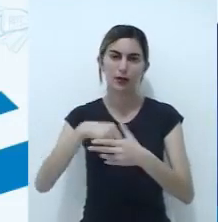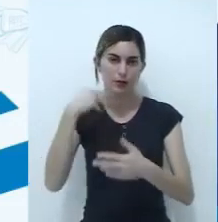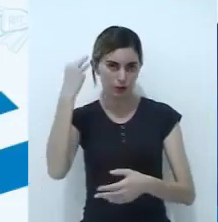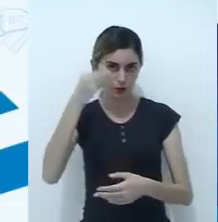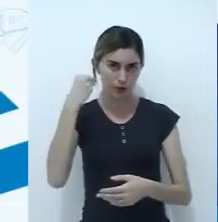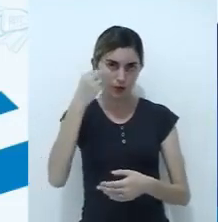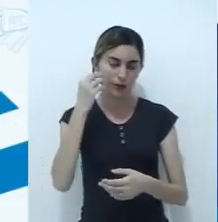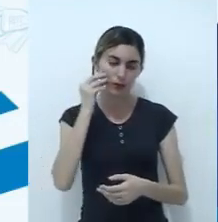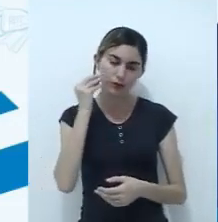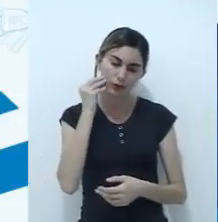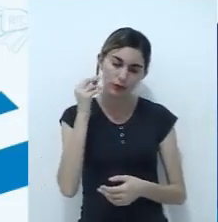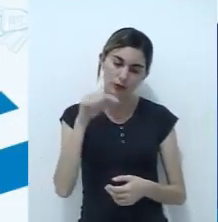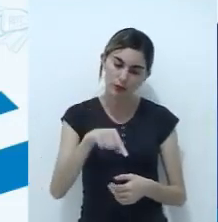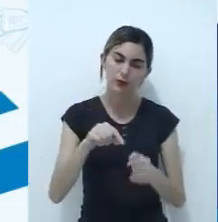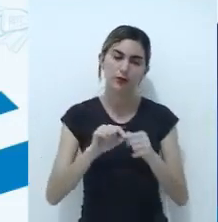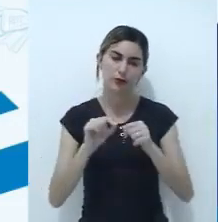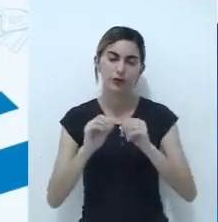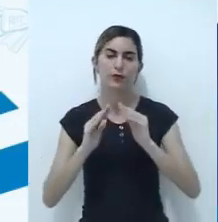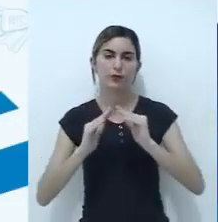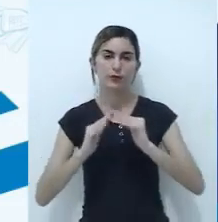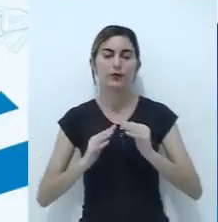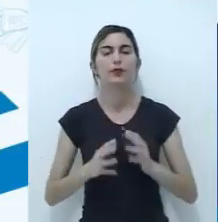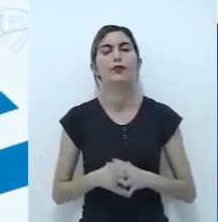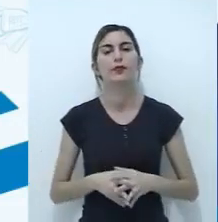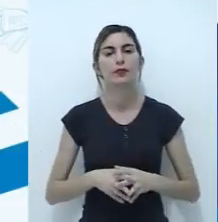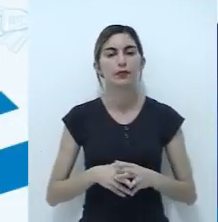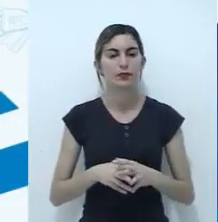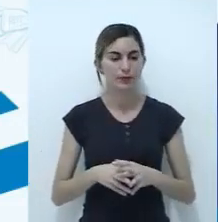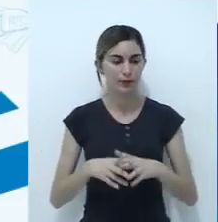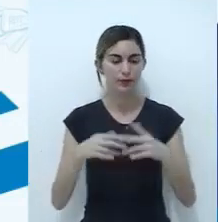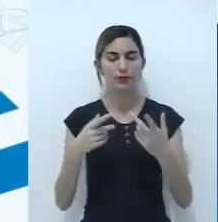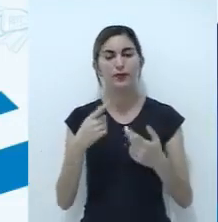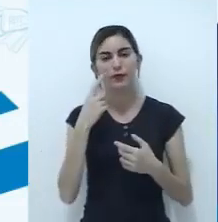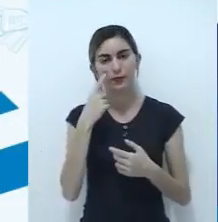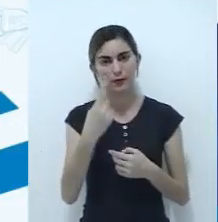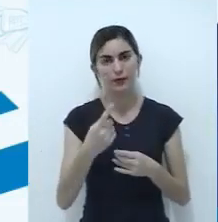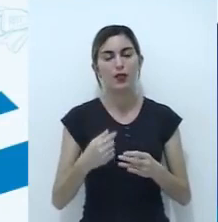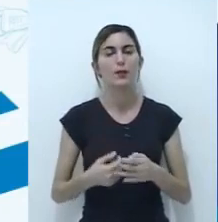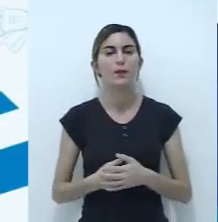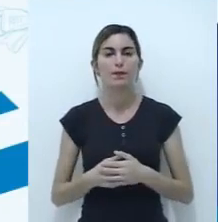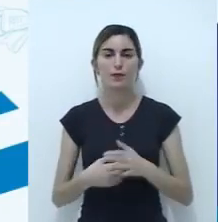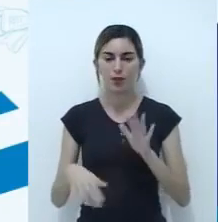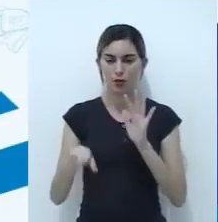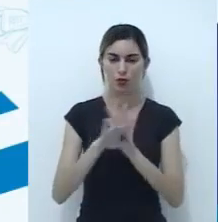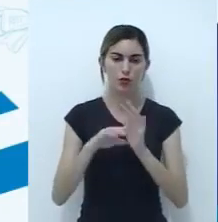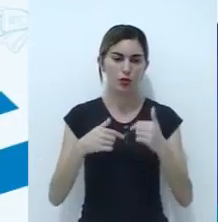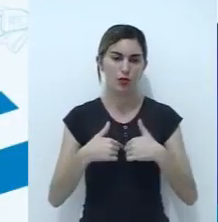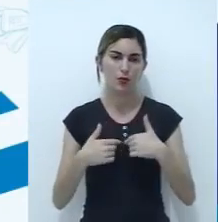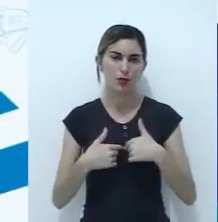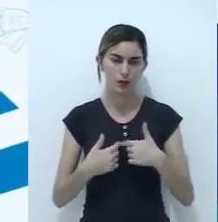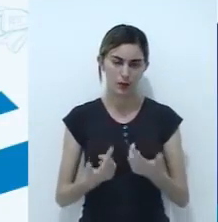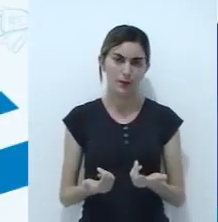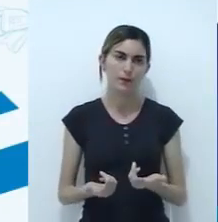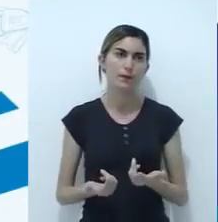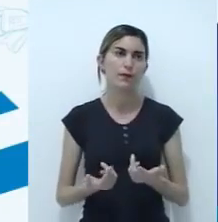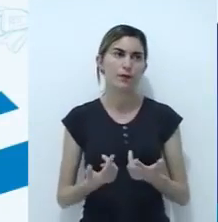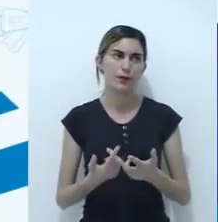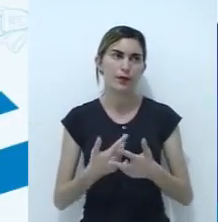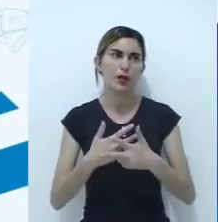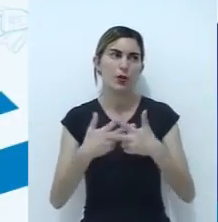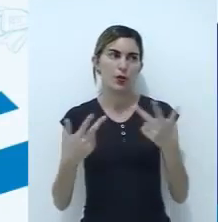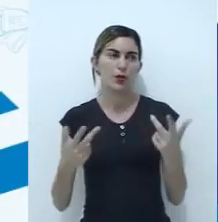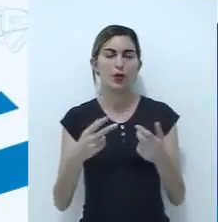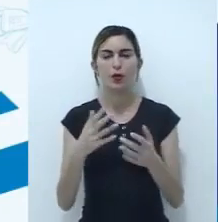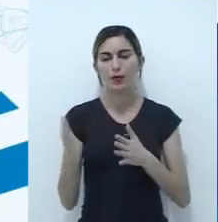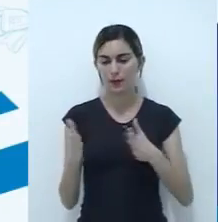desse experimento que você pode fazer em casa. Bom, chegou para mim uma das